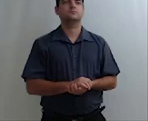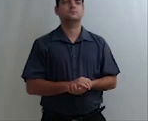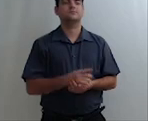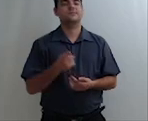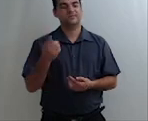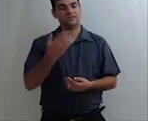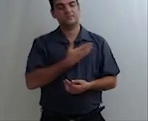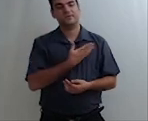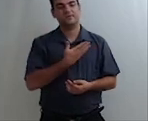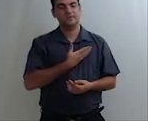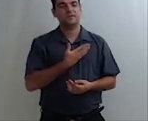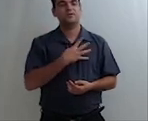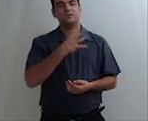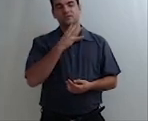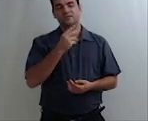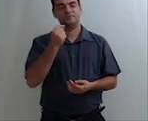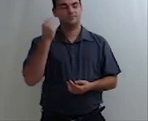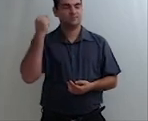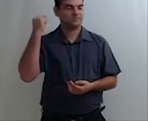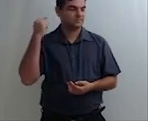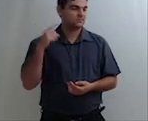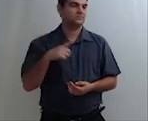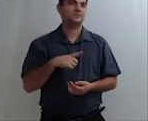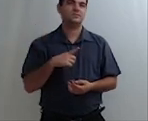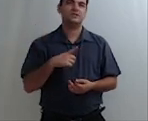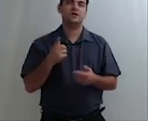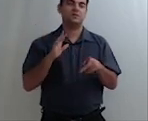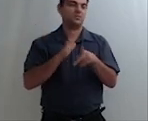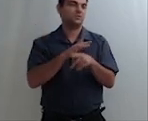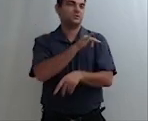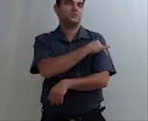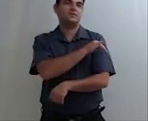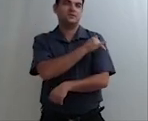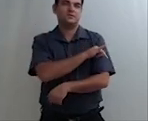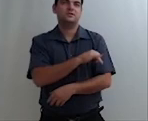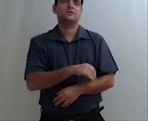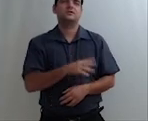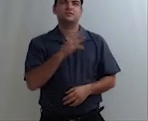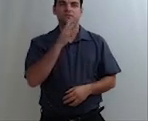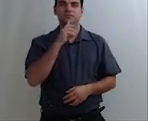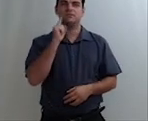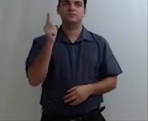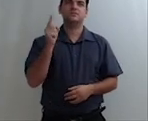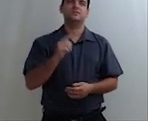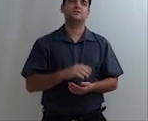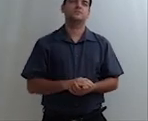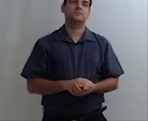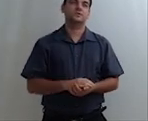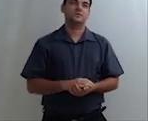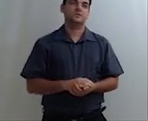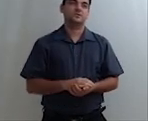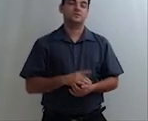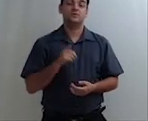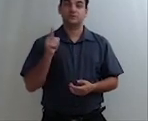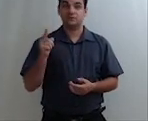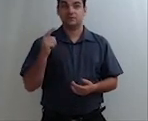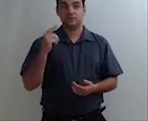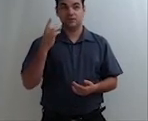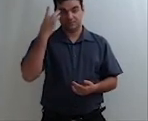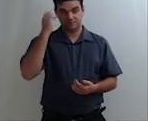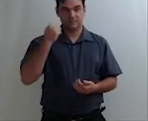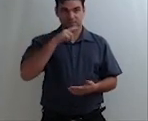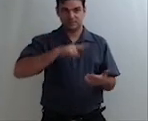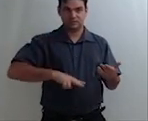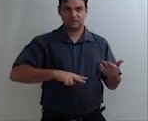litigante das das plagas cariocas excelência drat dispensa a leitura